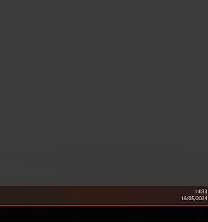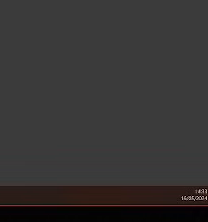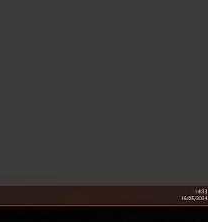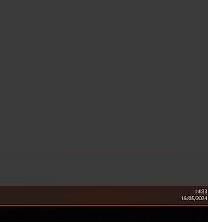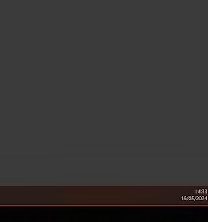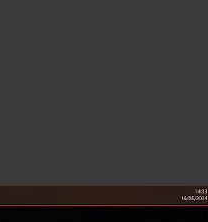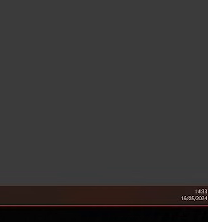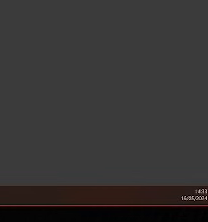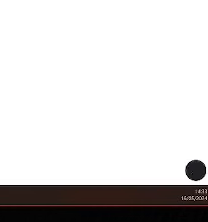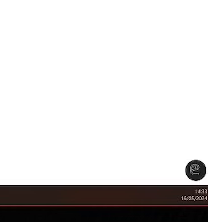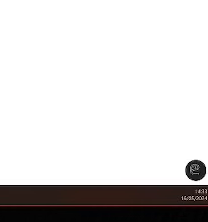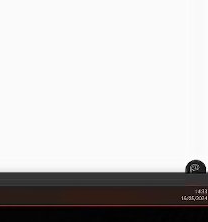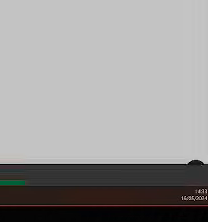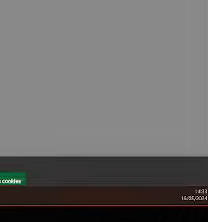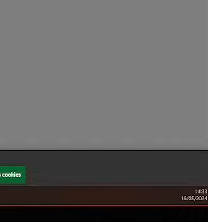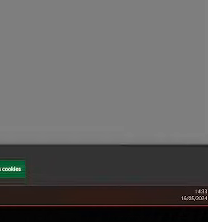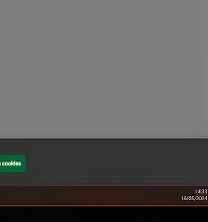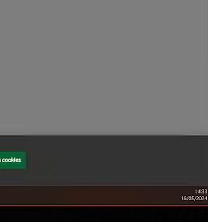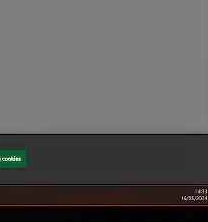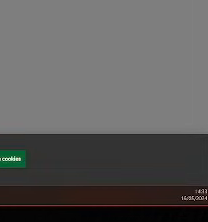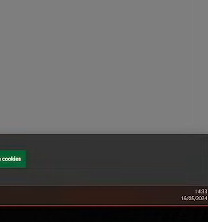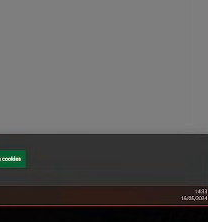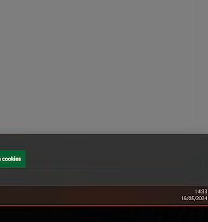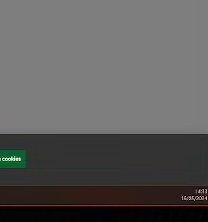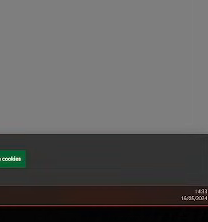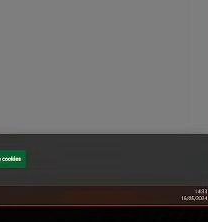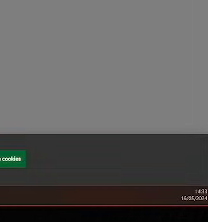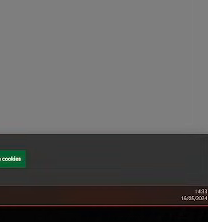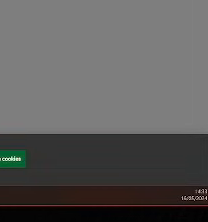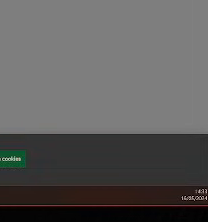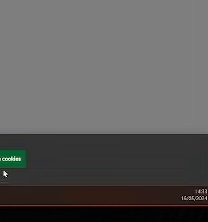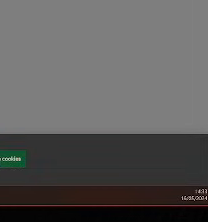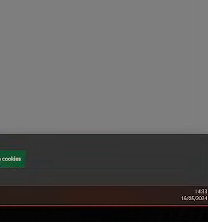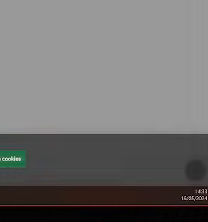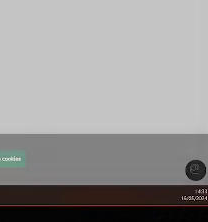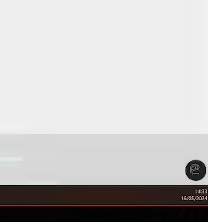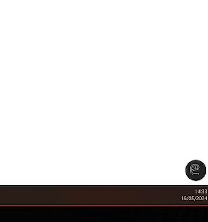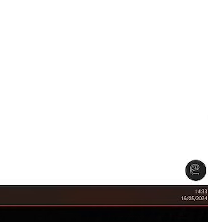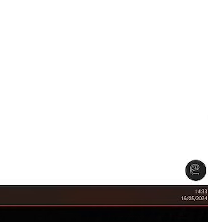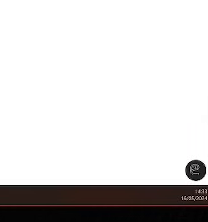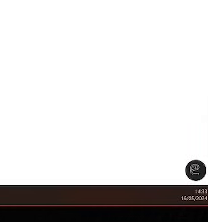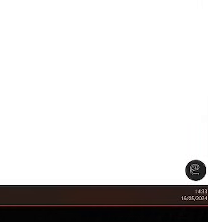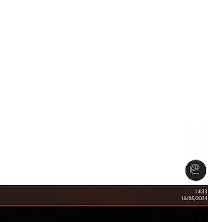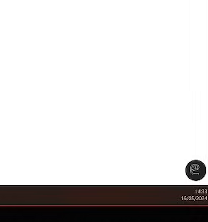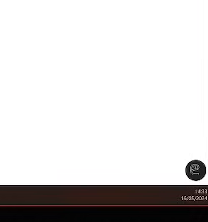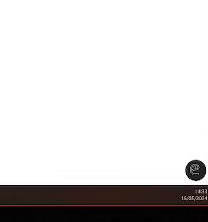abrir isso ok Isto é um link do